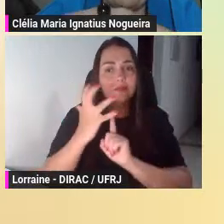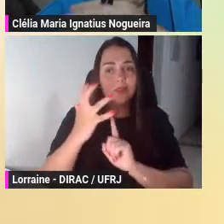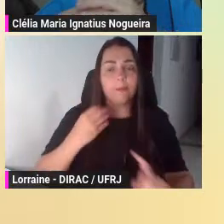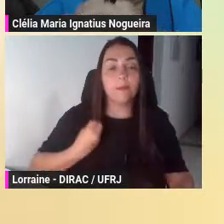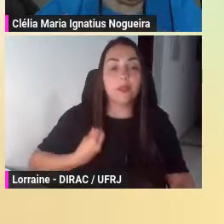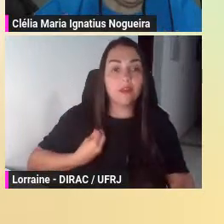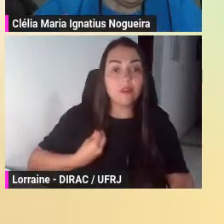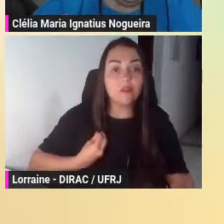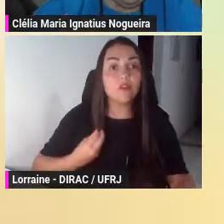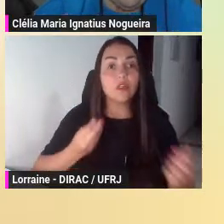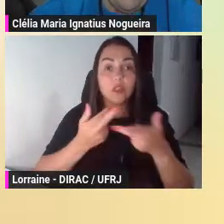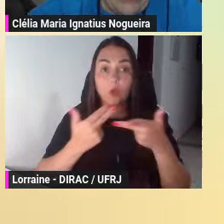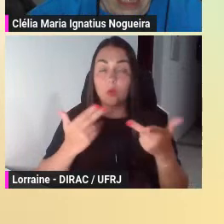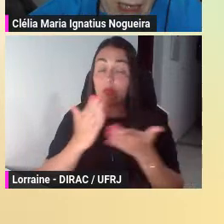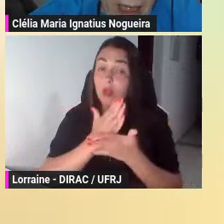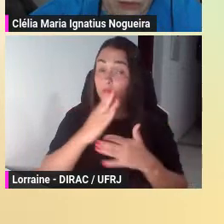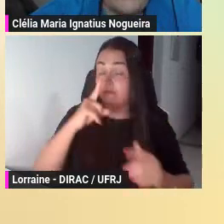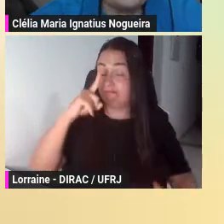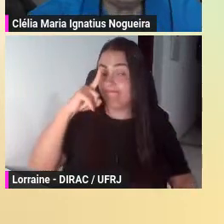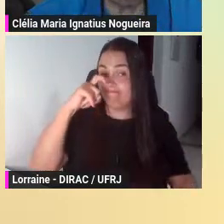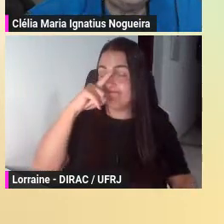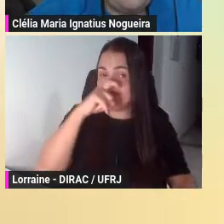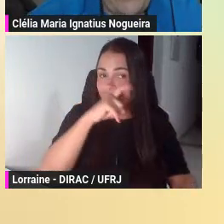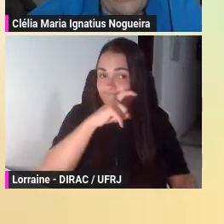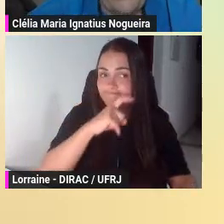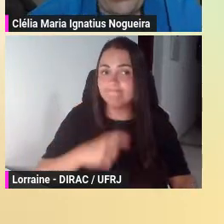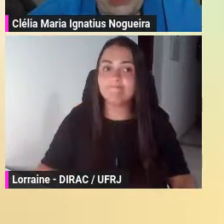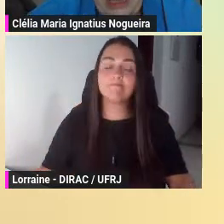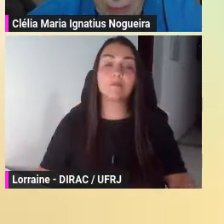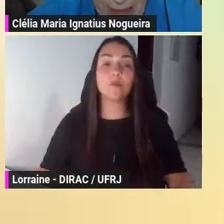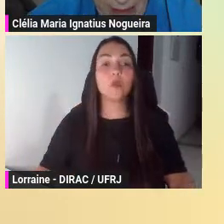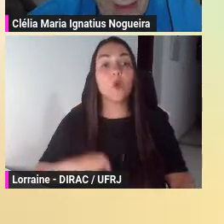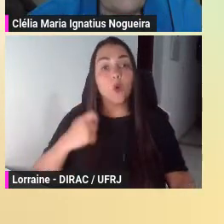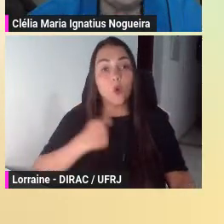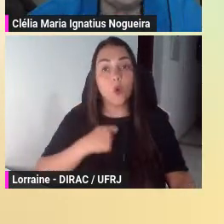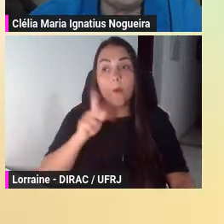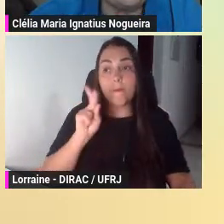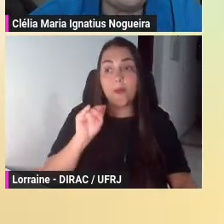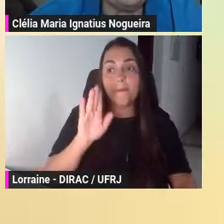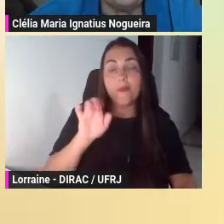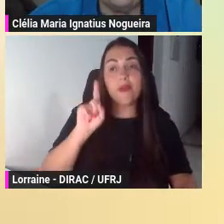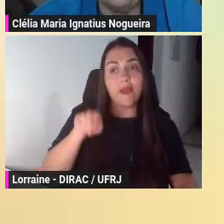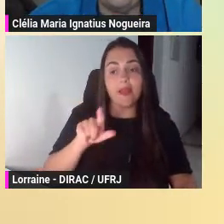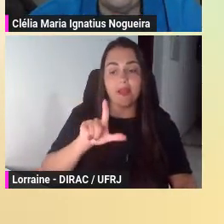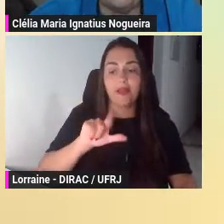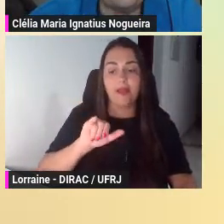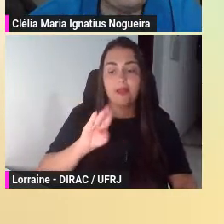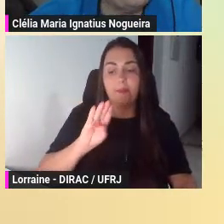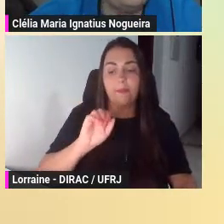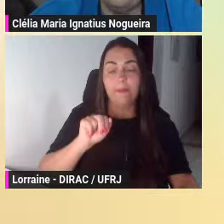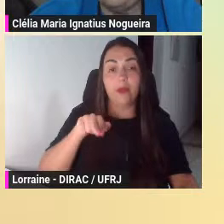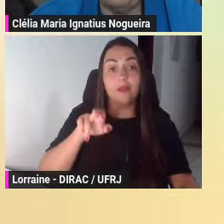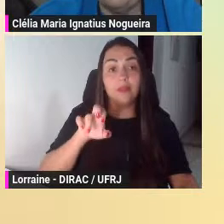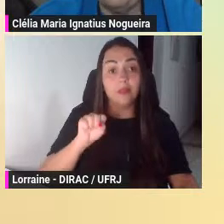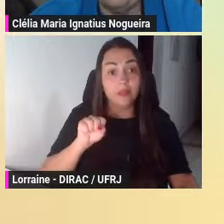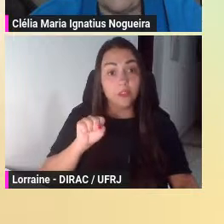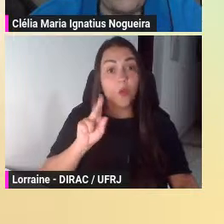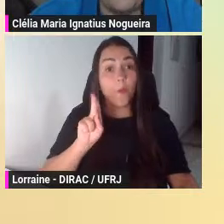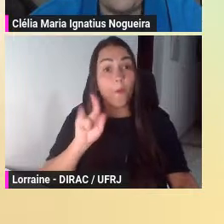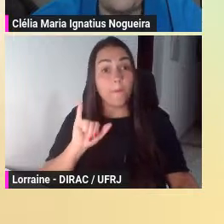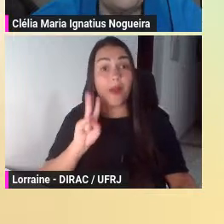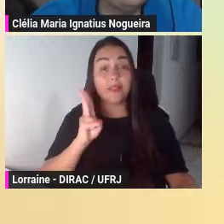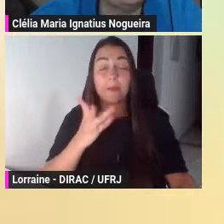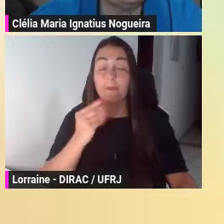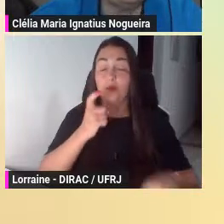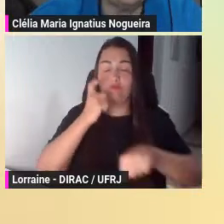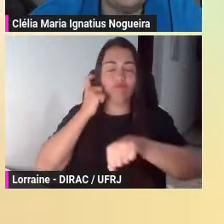muito, muito difíceis. Eu sou filha de libanês, meu pai sempre foi uma pessoa muito, muito